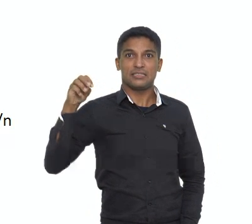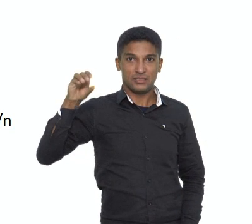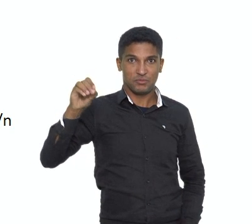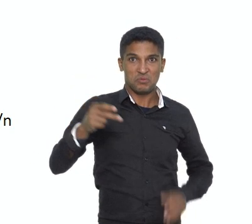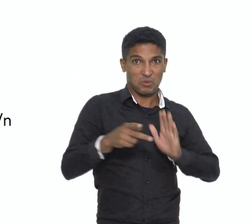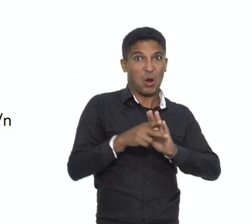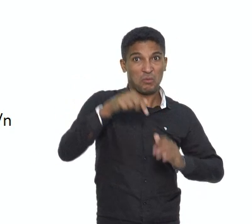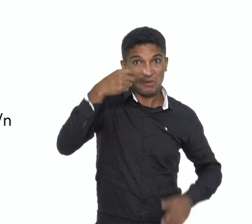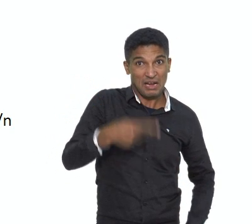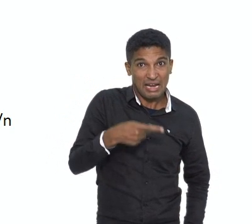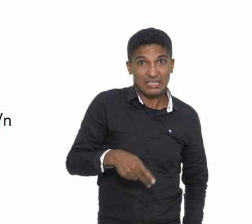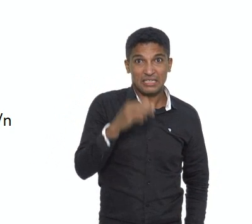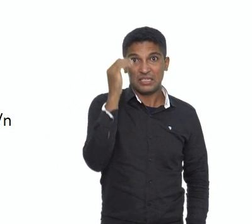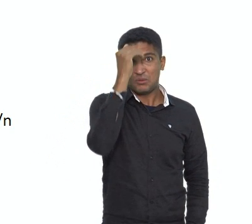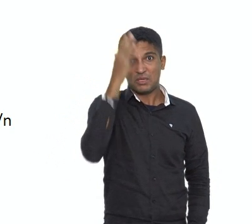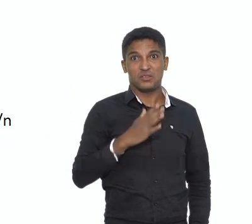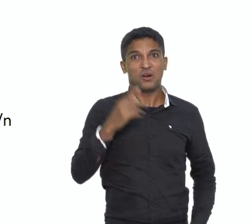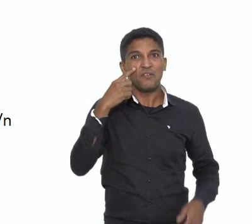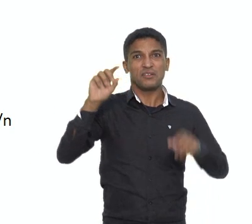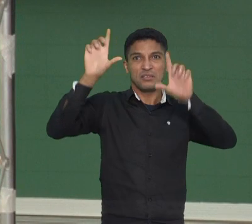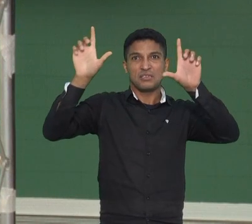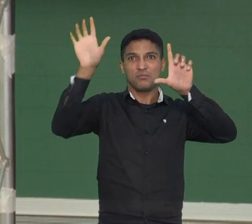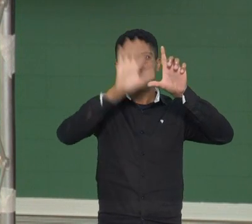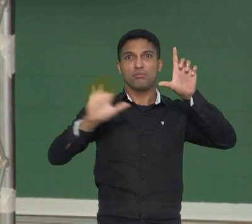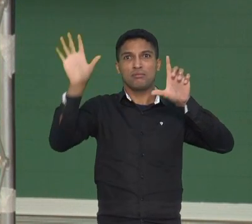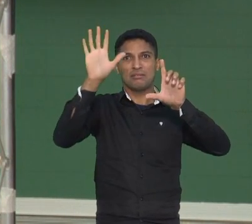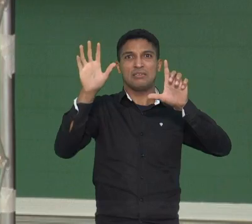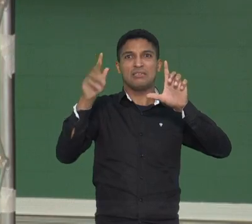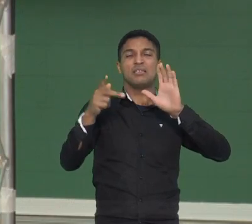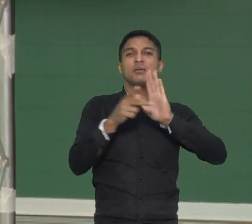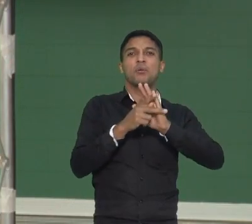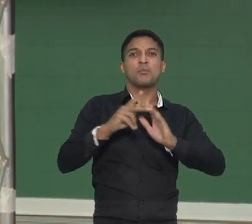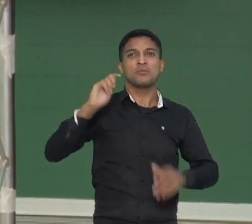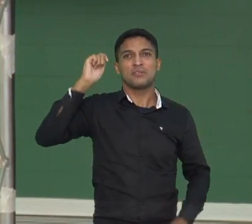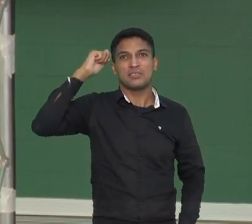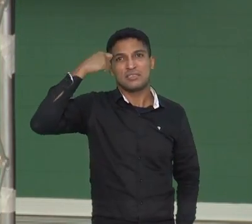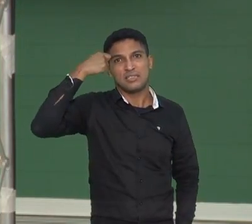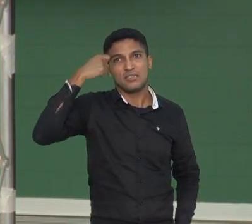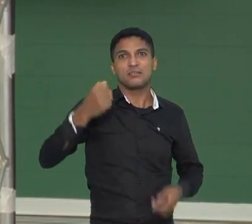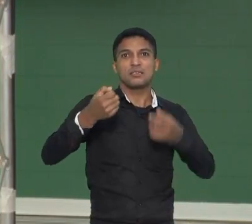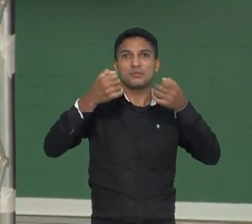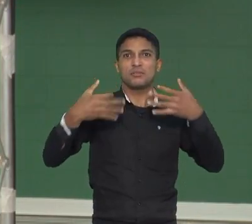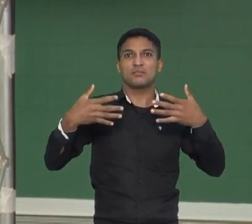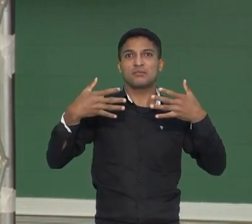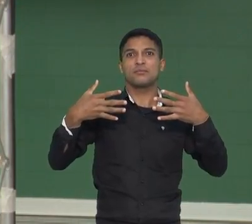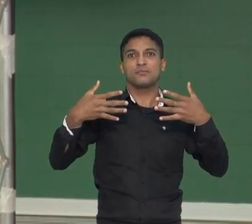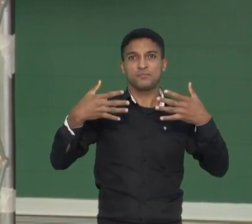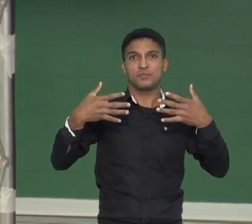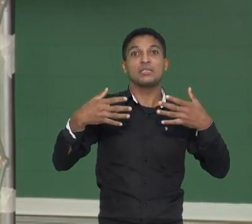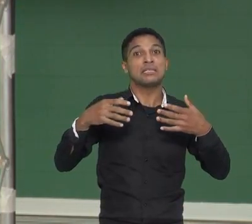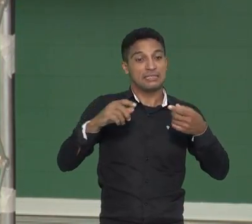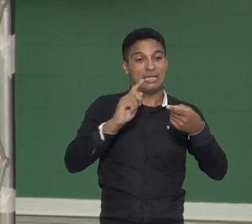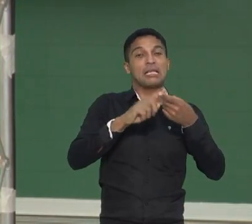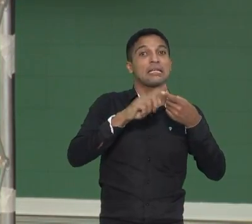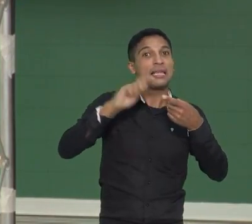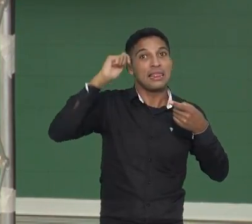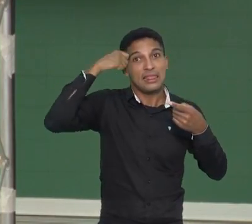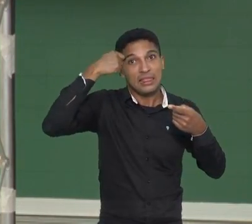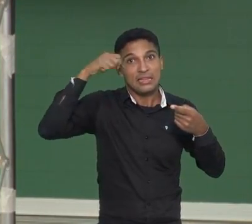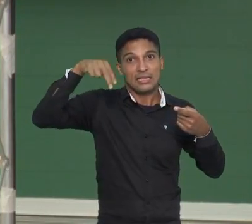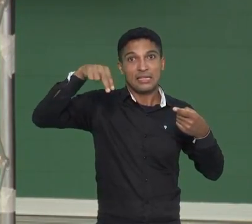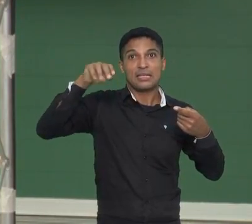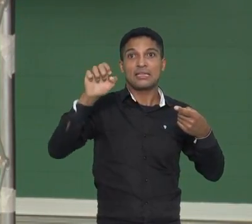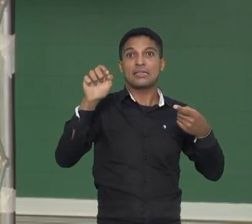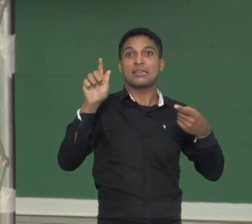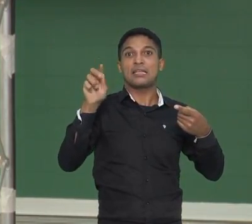negros. Quando falamos em negros, estamos falando em negros e pardos, tá?